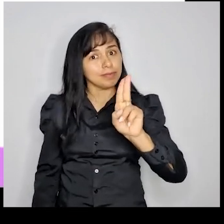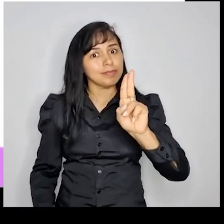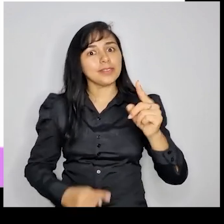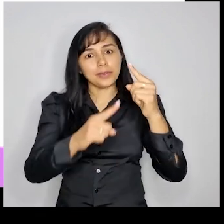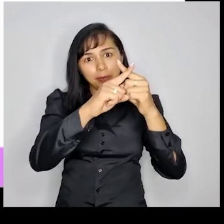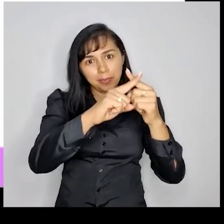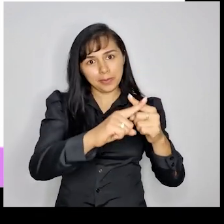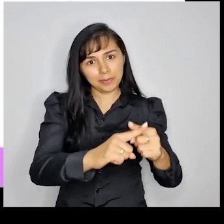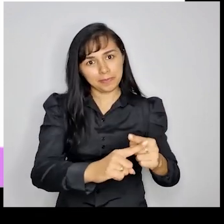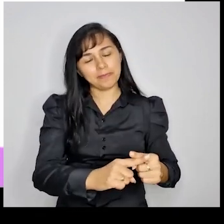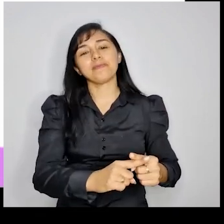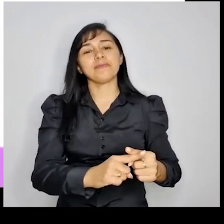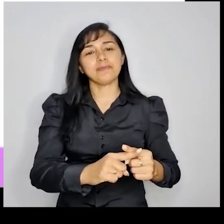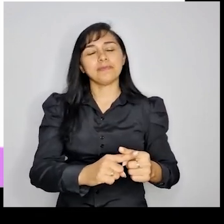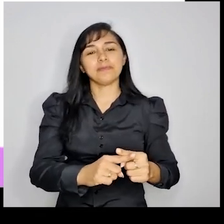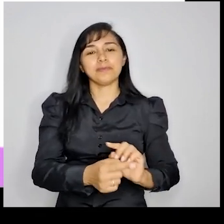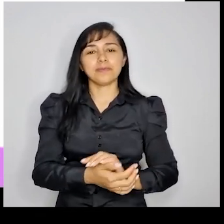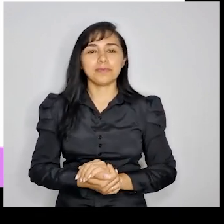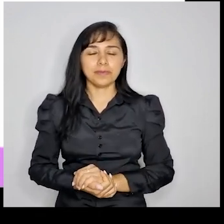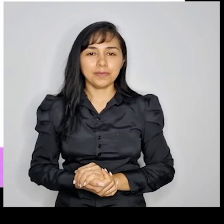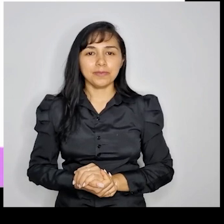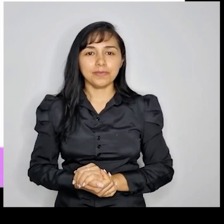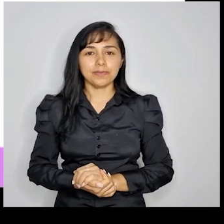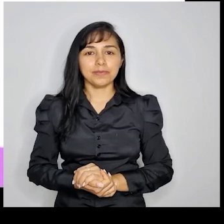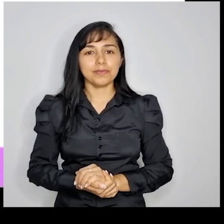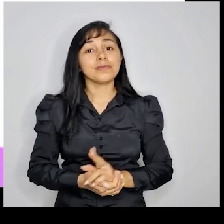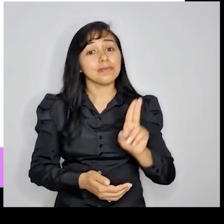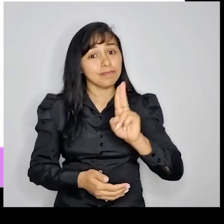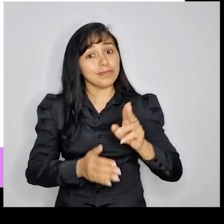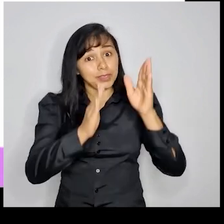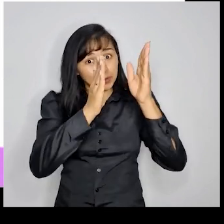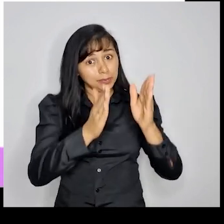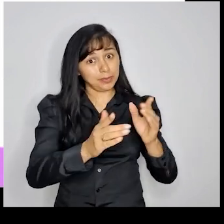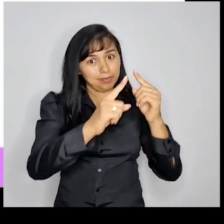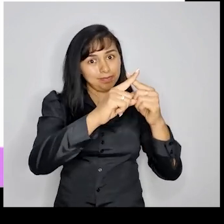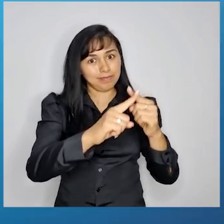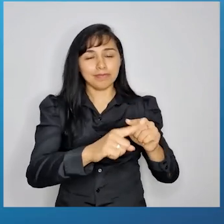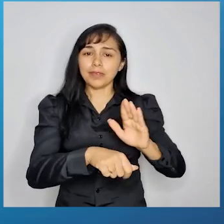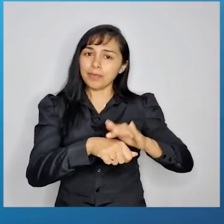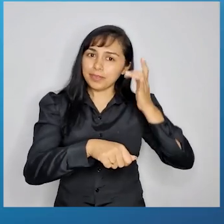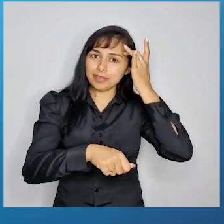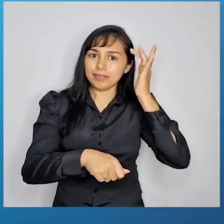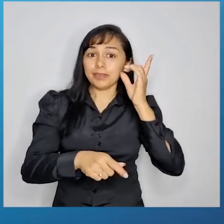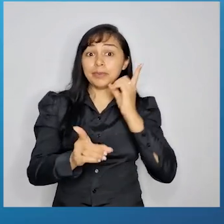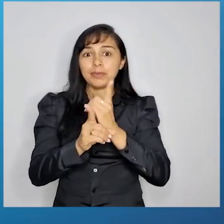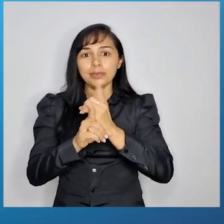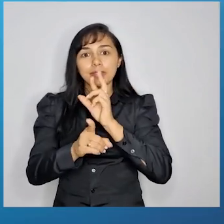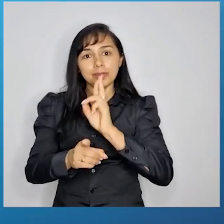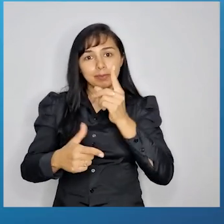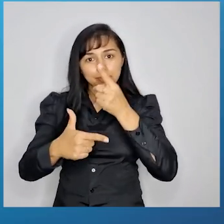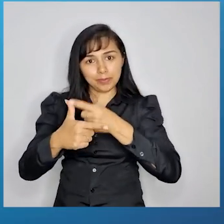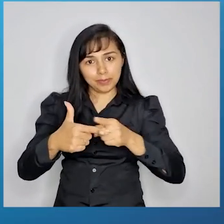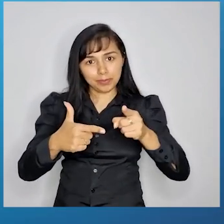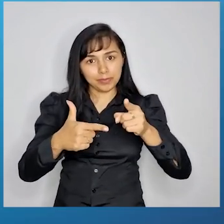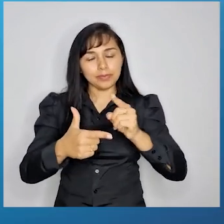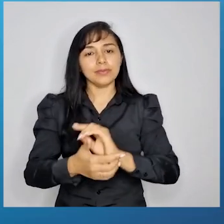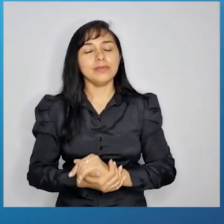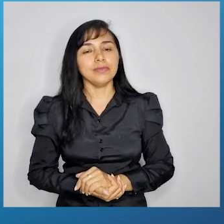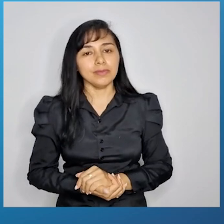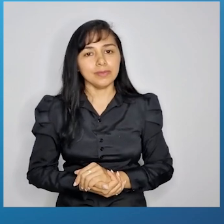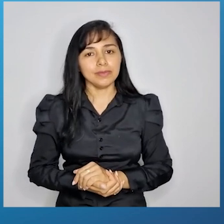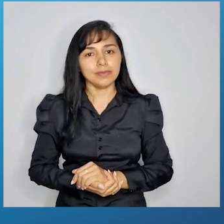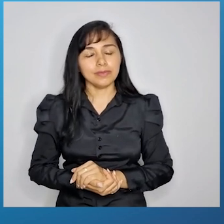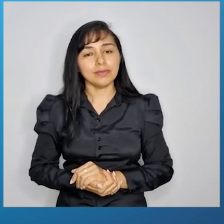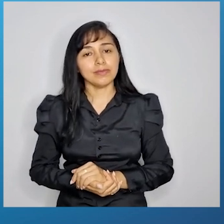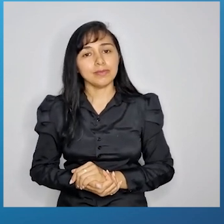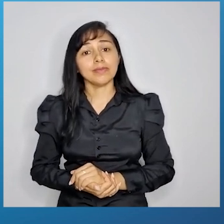responder usando aí o nosso conhecimento sobre a tabuada de multiplicar. Então, a resposta aqui, a nossa resposta